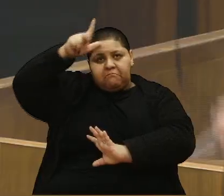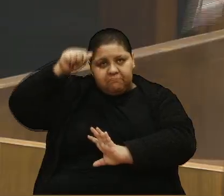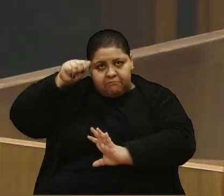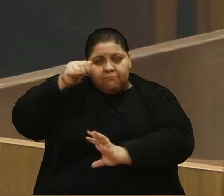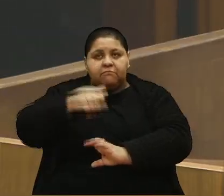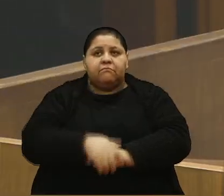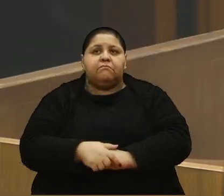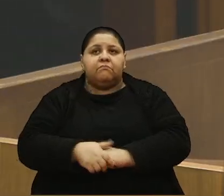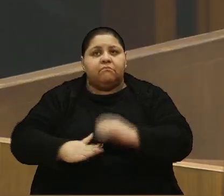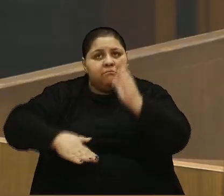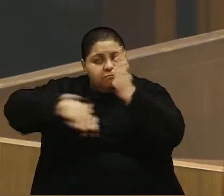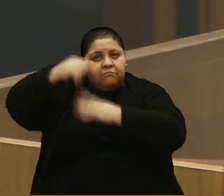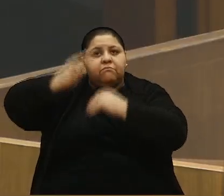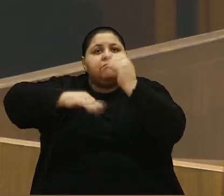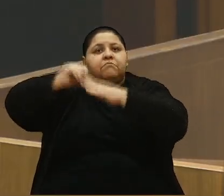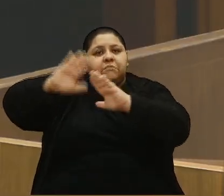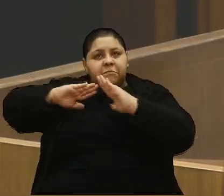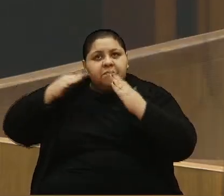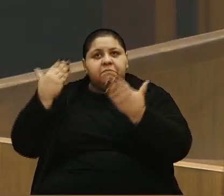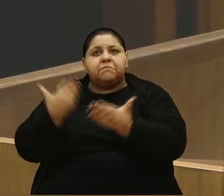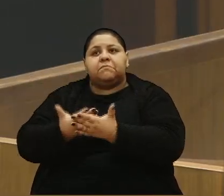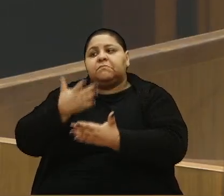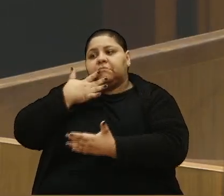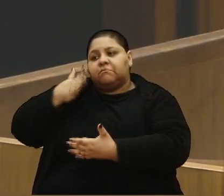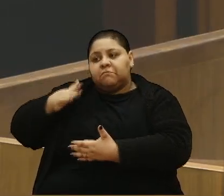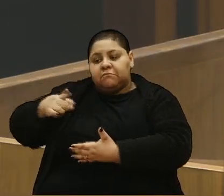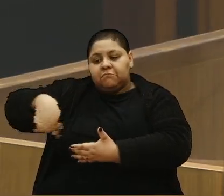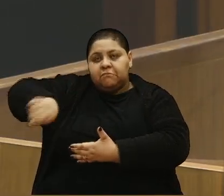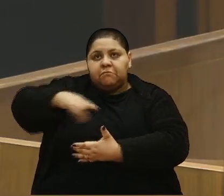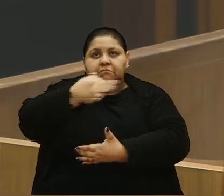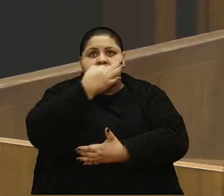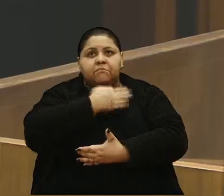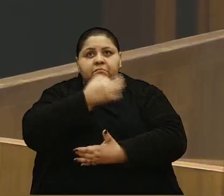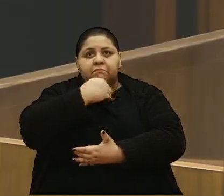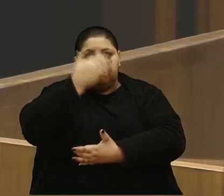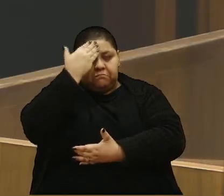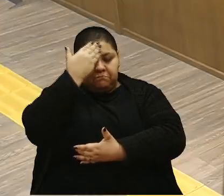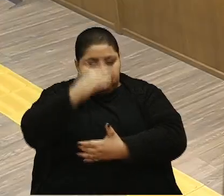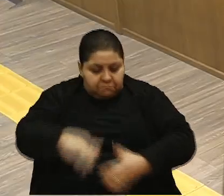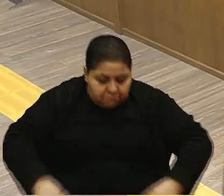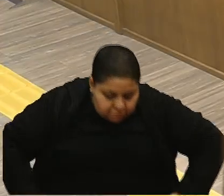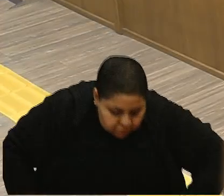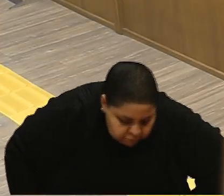Parabéns. Construções de escolas infantis para a nossa cidade. Obrigado.